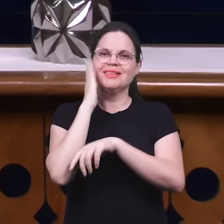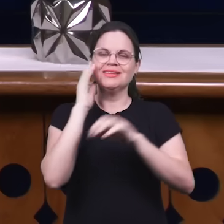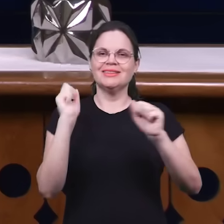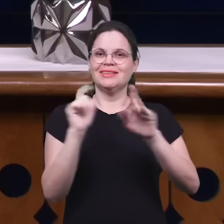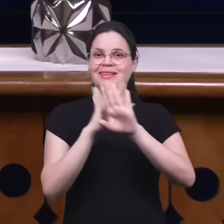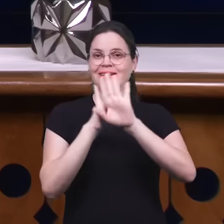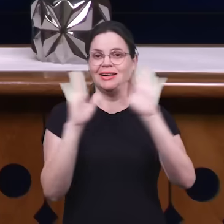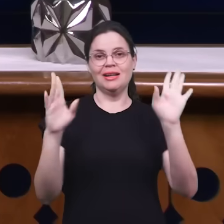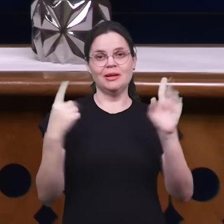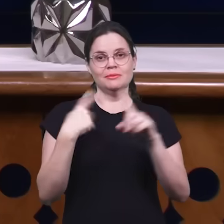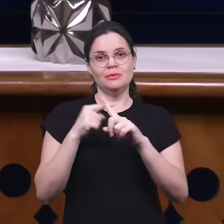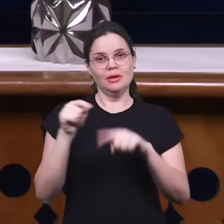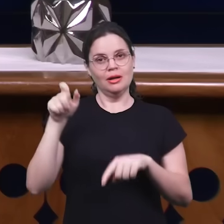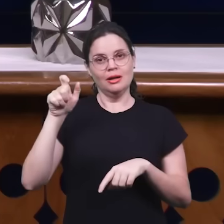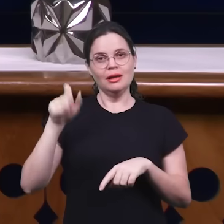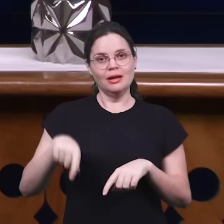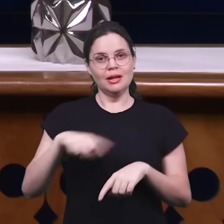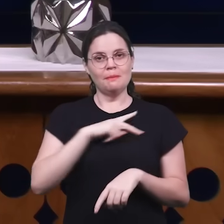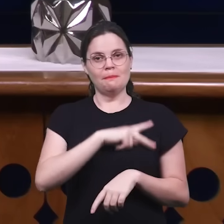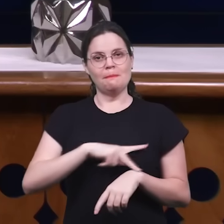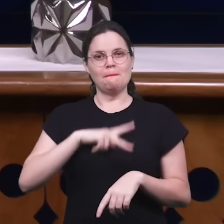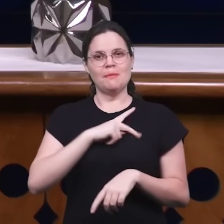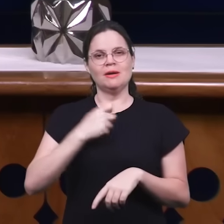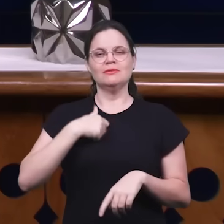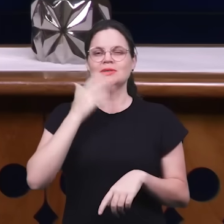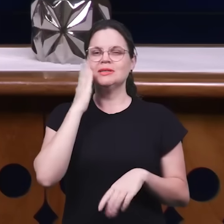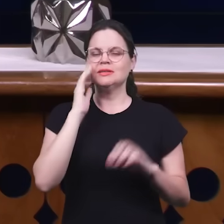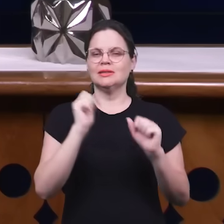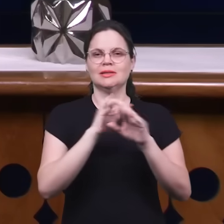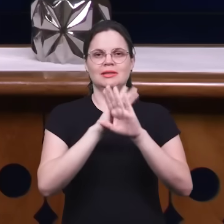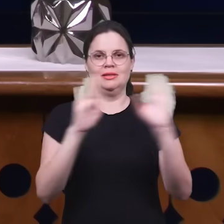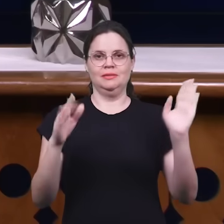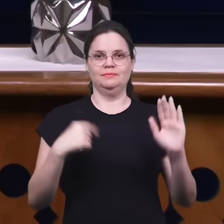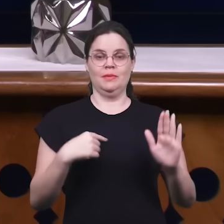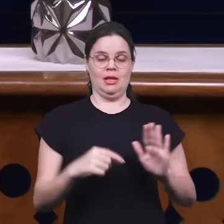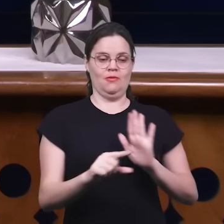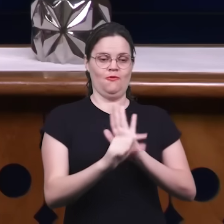olhos abertos, ele agora diz a palavra no versículo